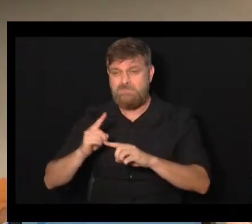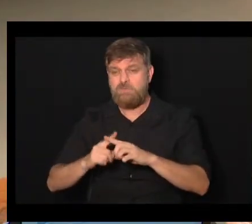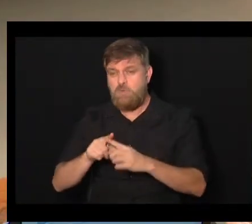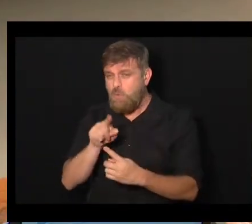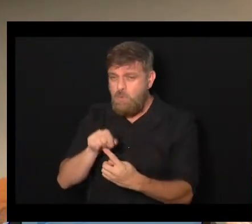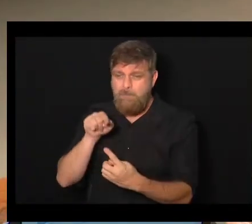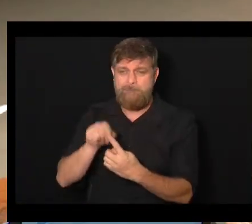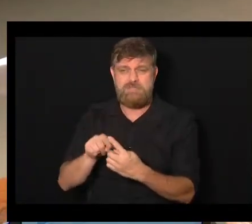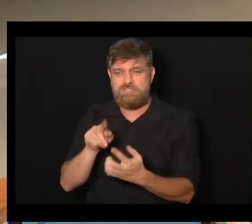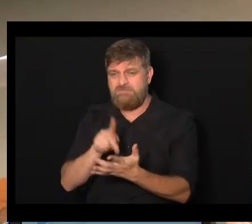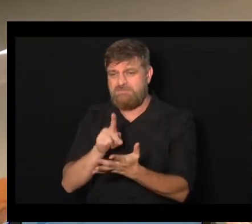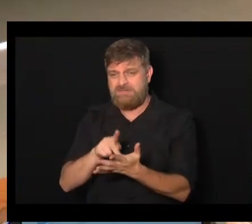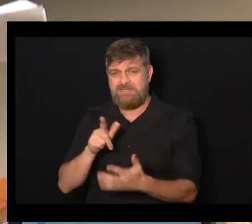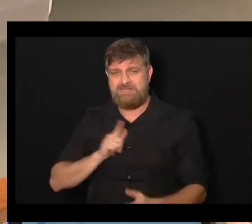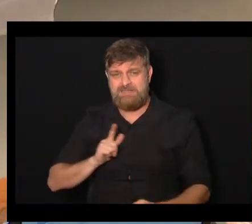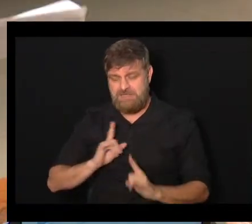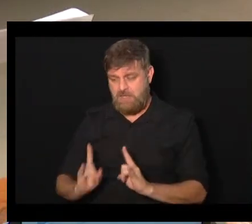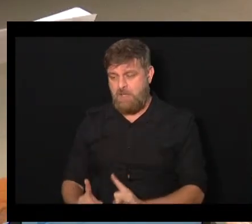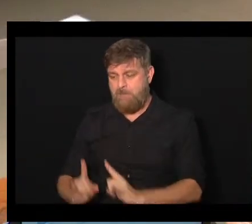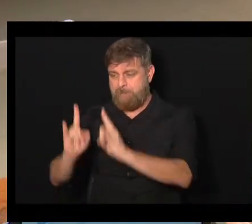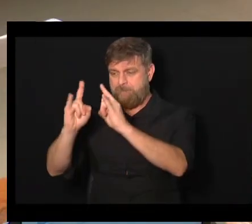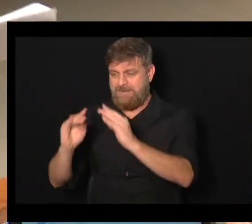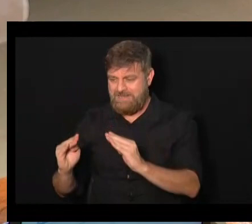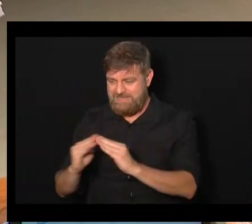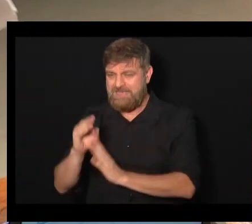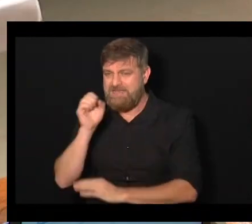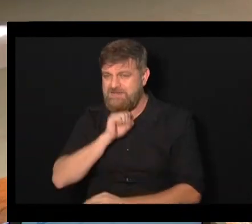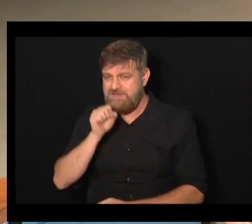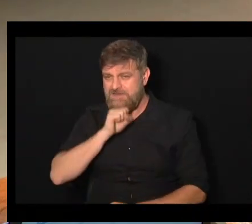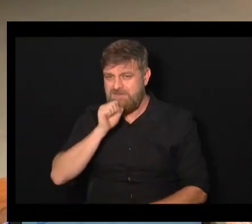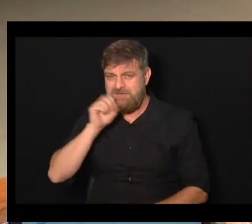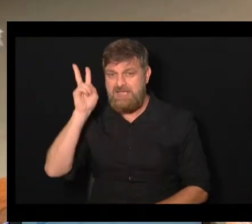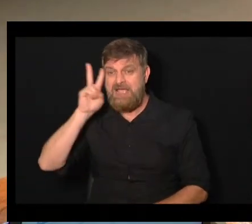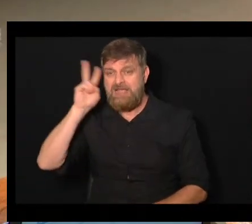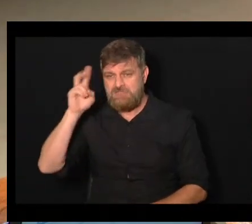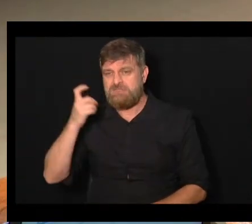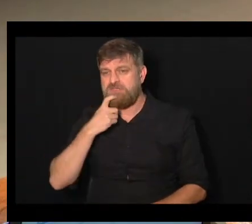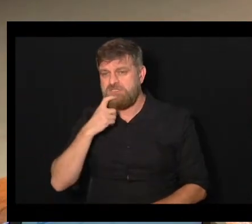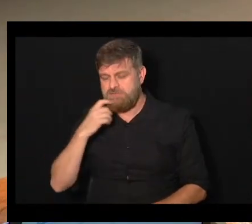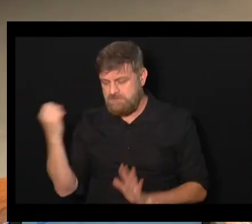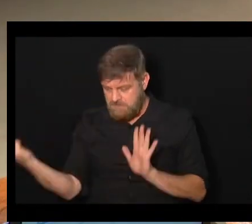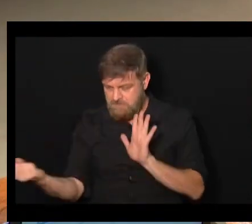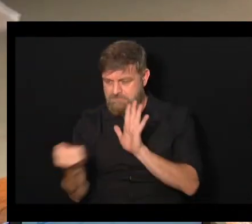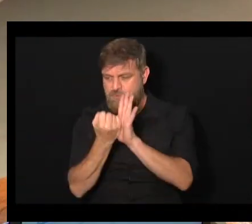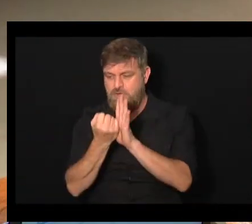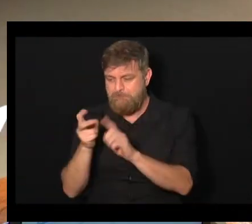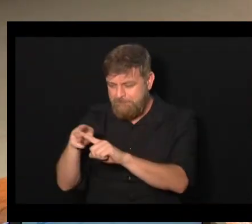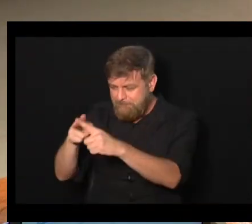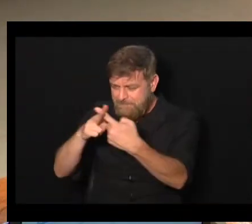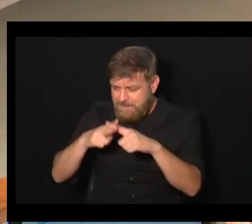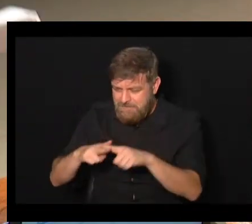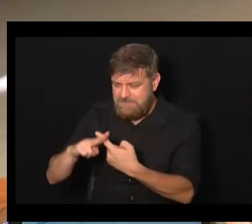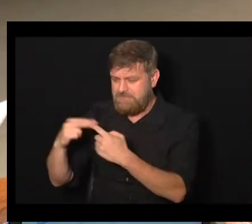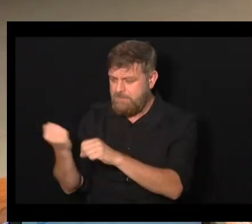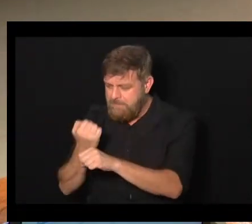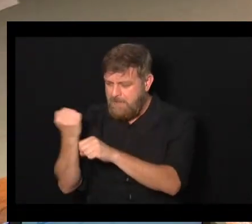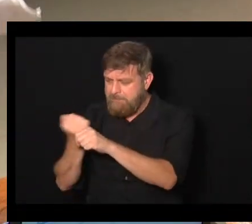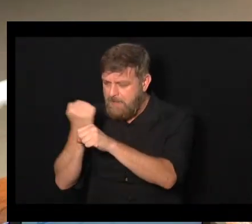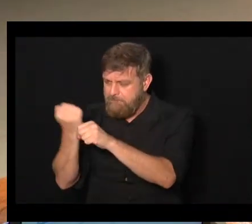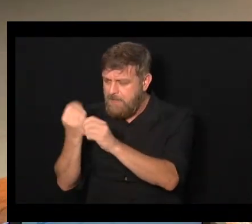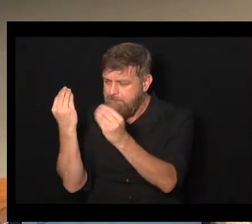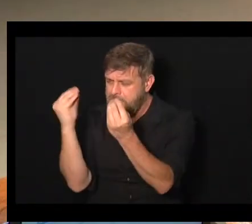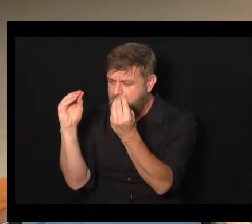intenção realmente de utilizar o potencial construtivo com vistas a permitir a recuperação, reforma,